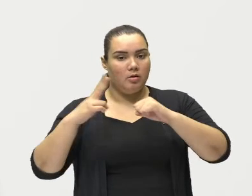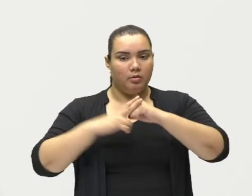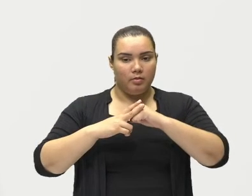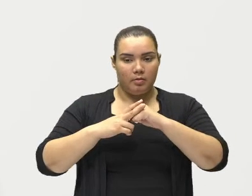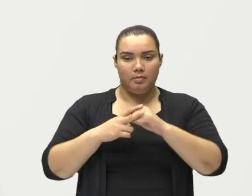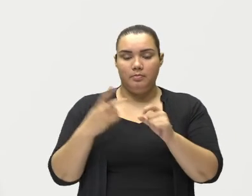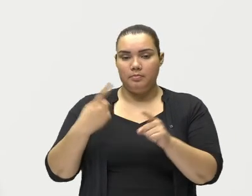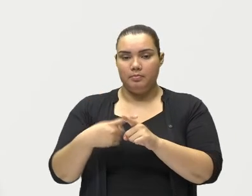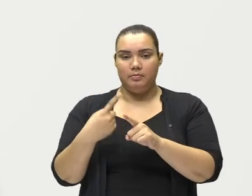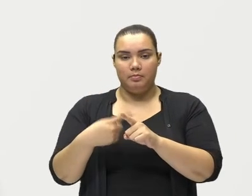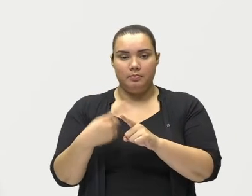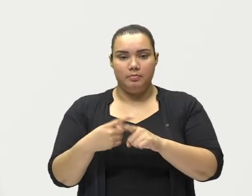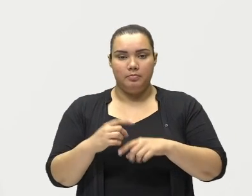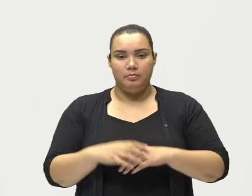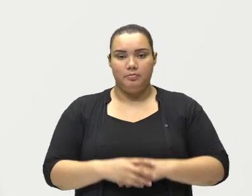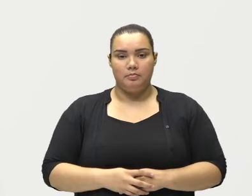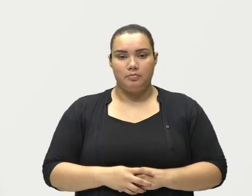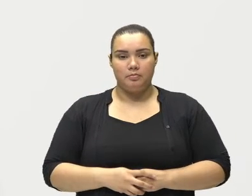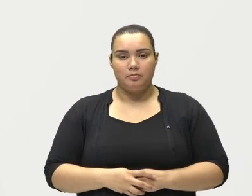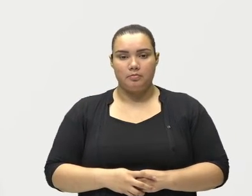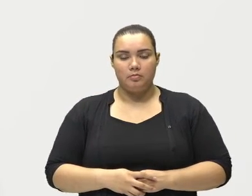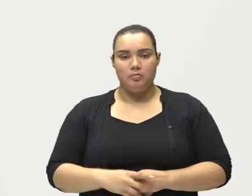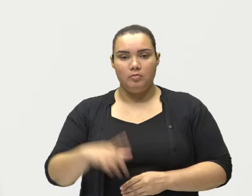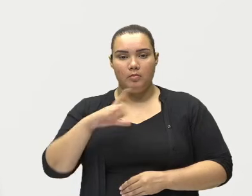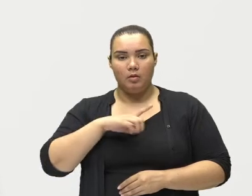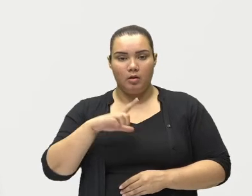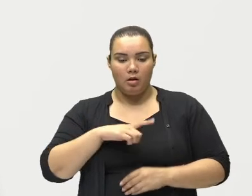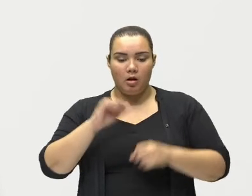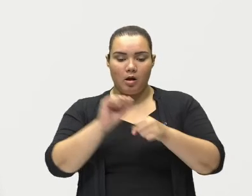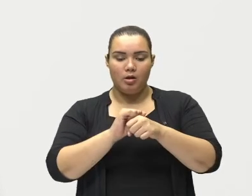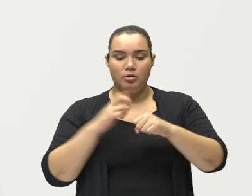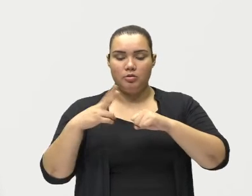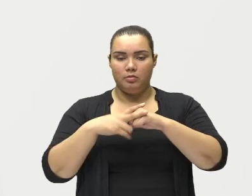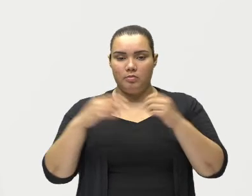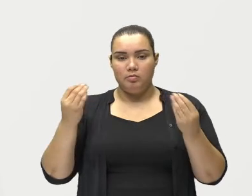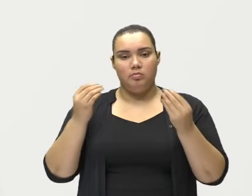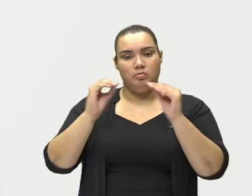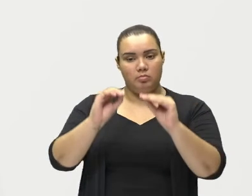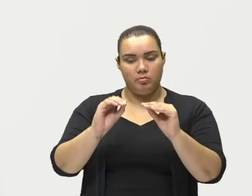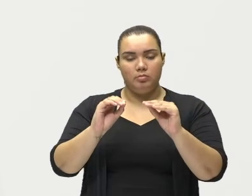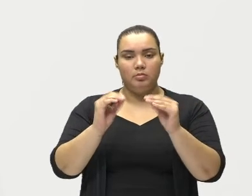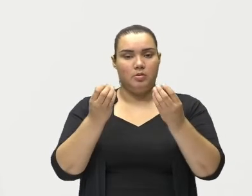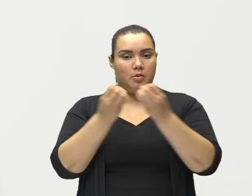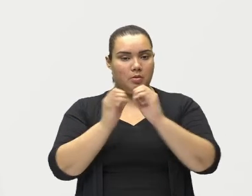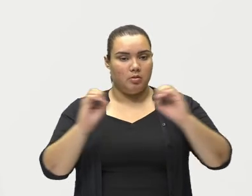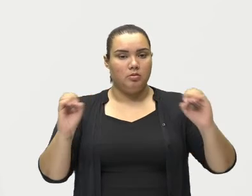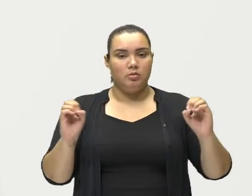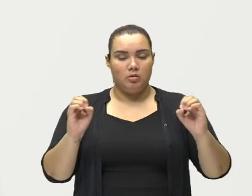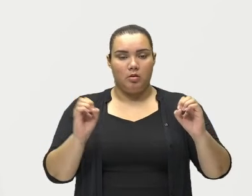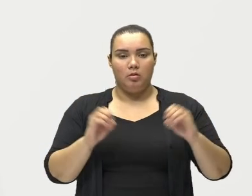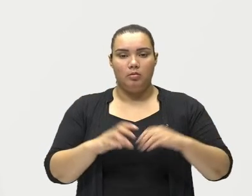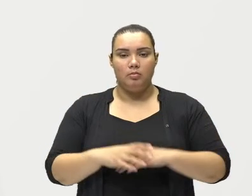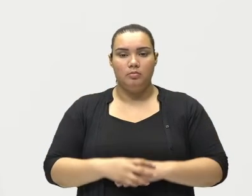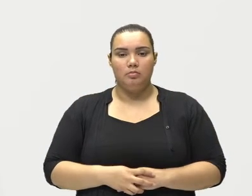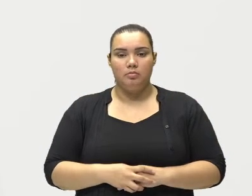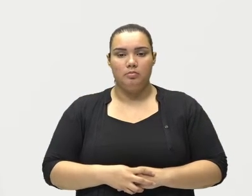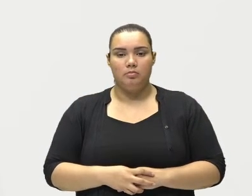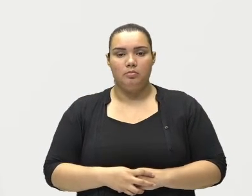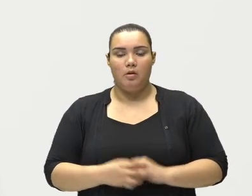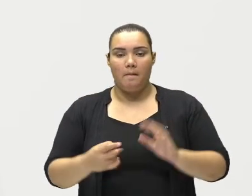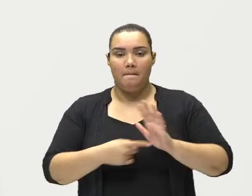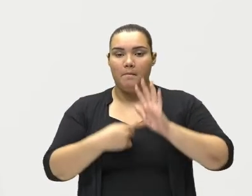Adverbial, porque ela tem um valor de advérbio. Muito bem, olha, tem um valor, ela vai indicar